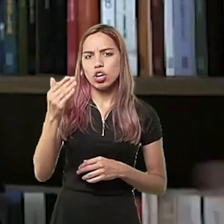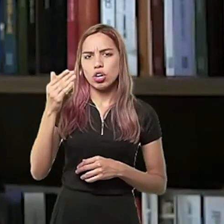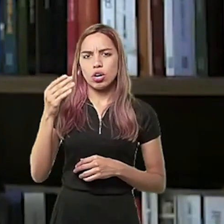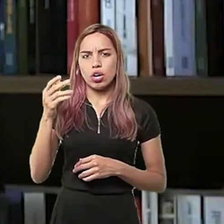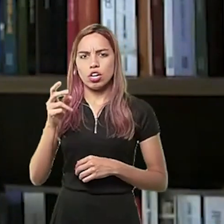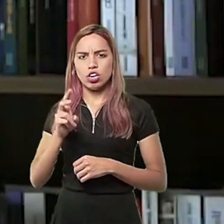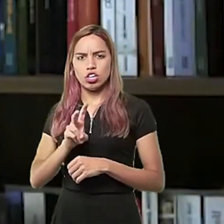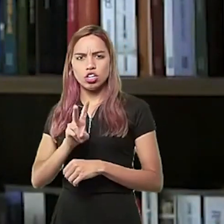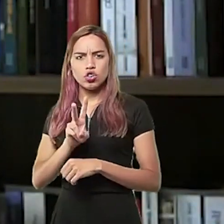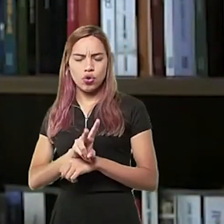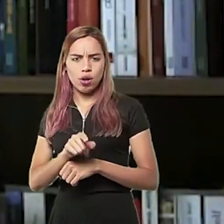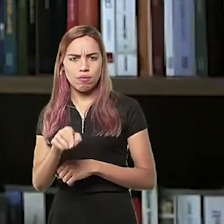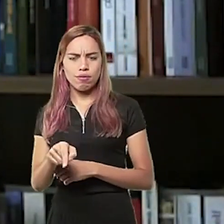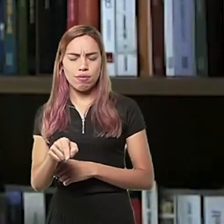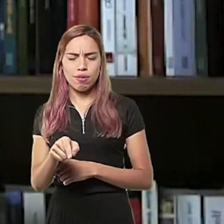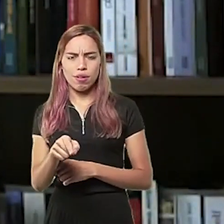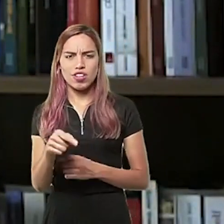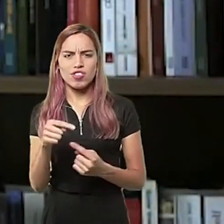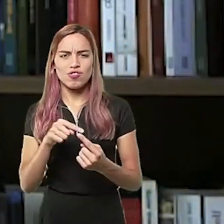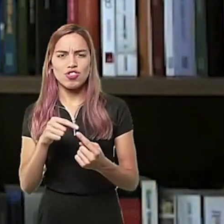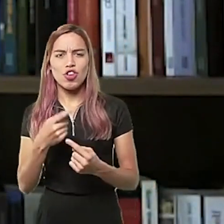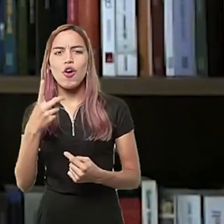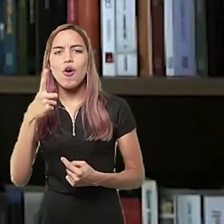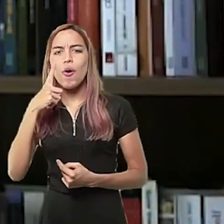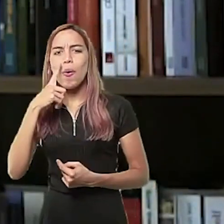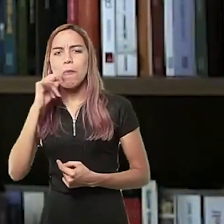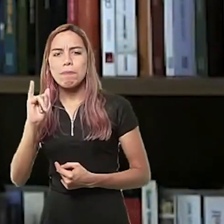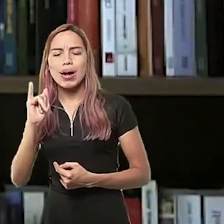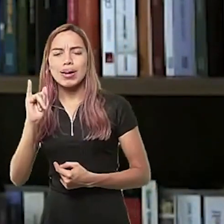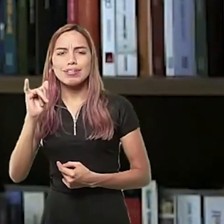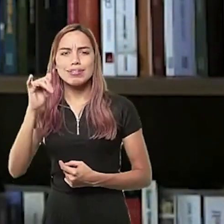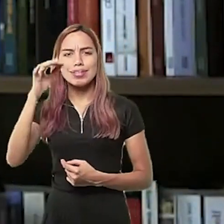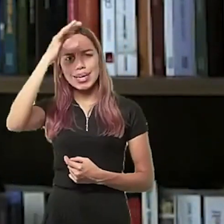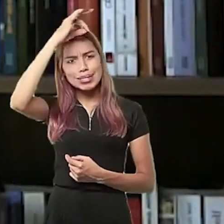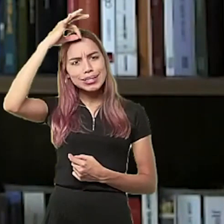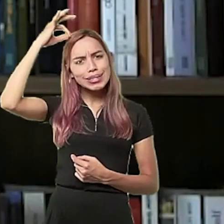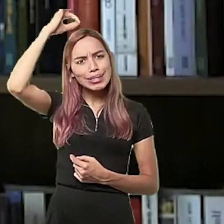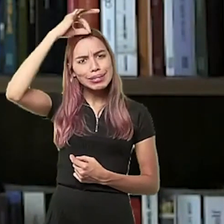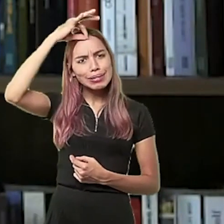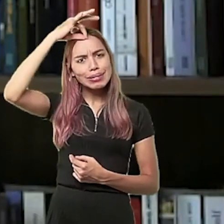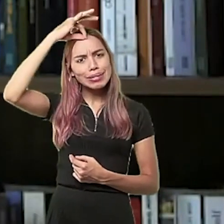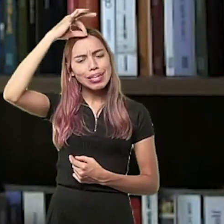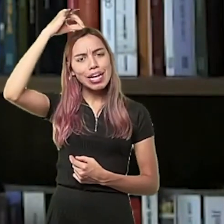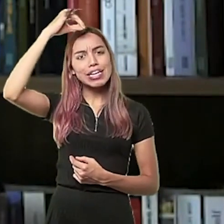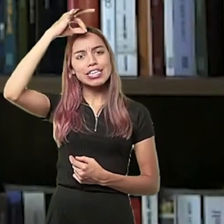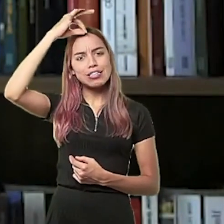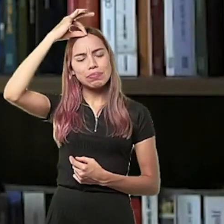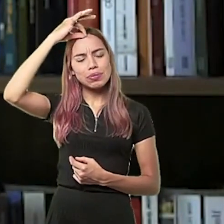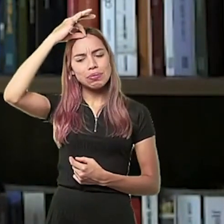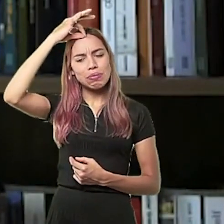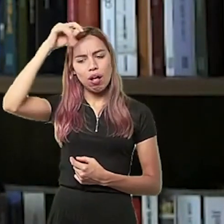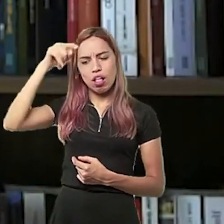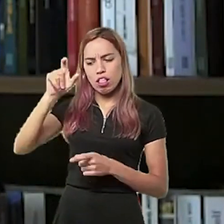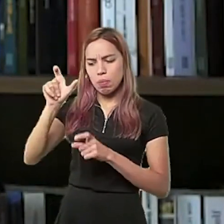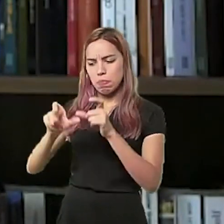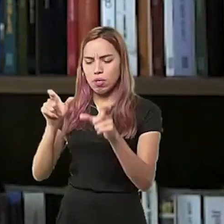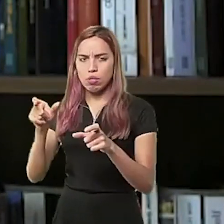né? De pai espiritual daquela comunidade. E todos lhe devem certo respeito,